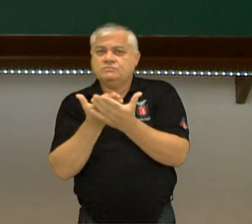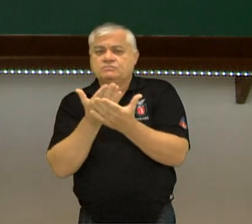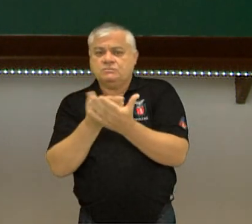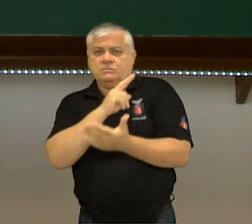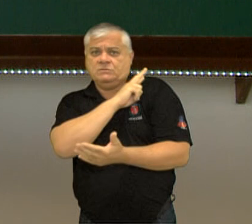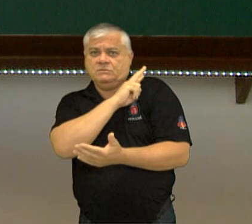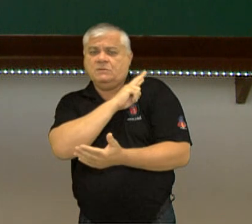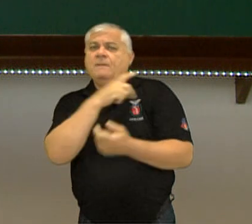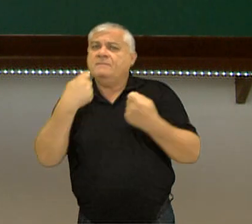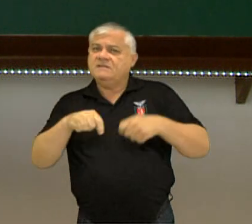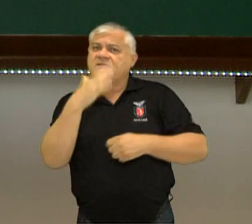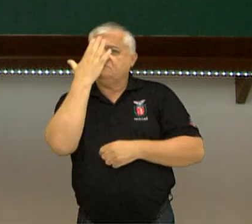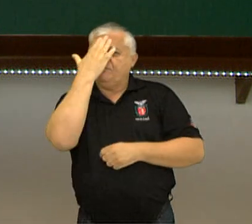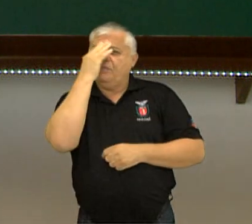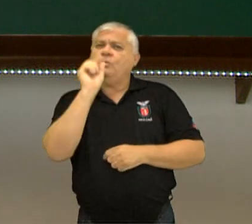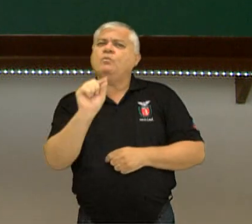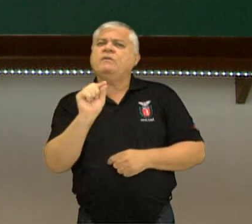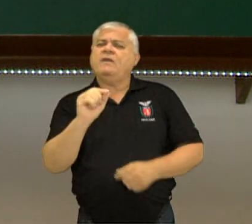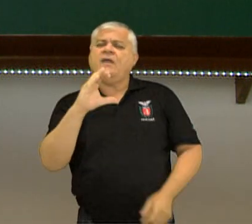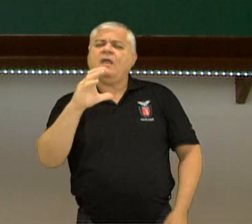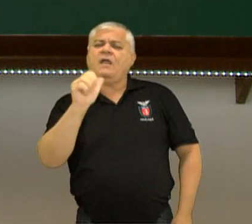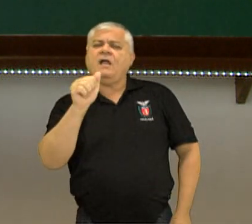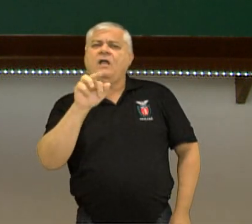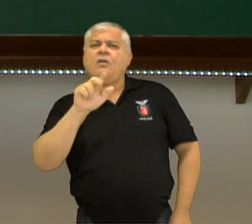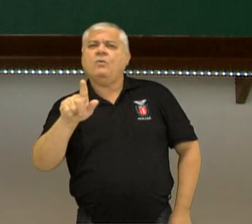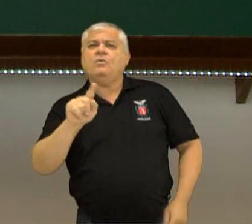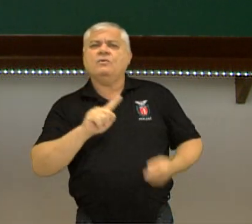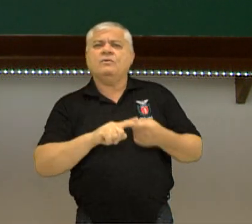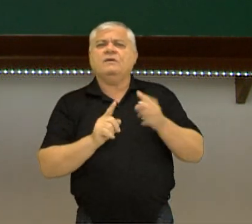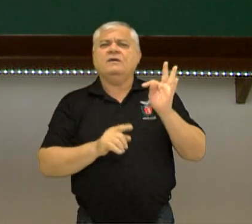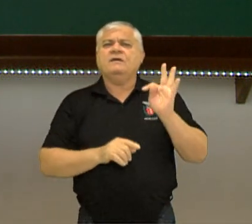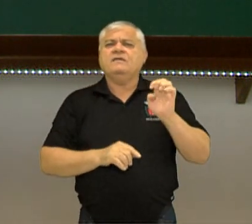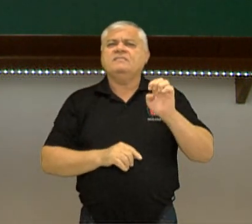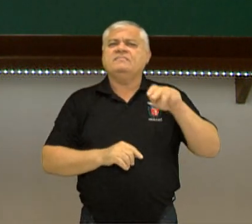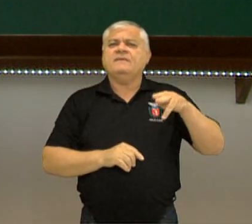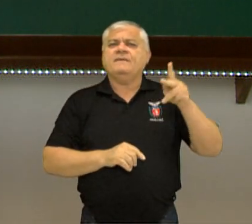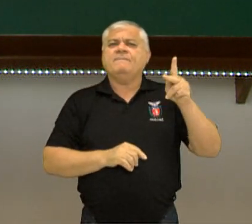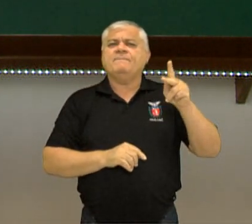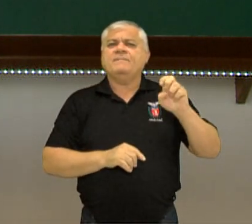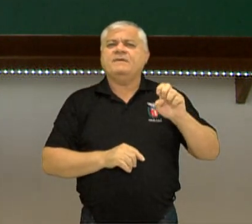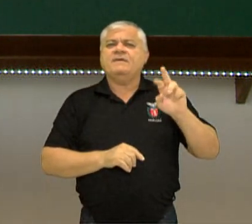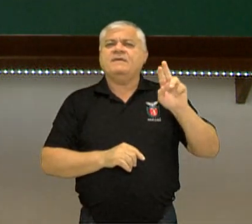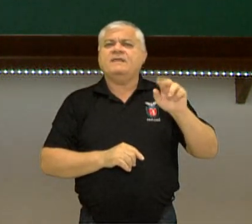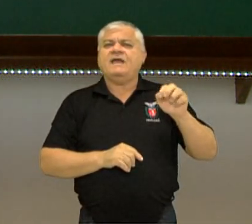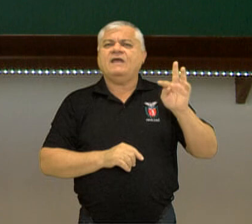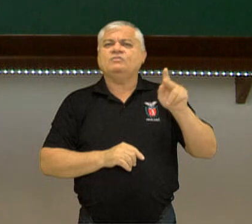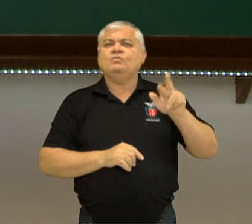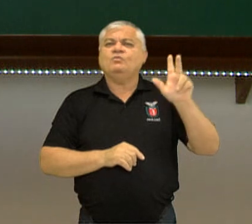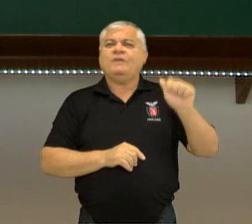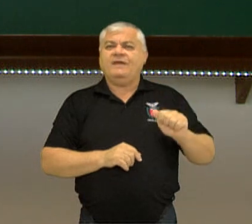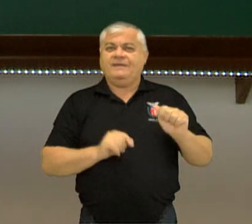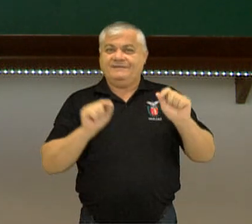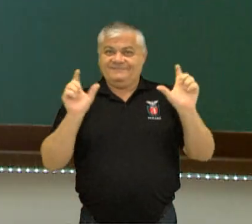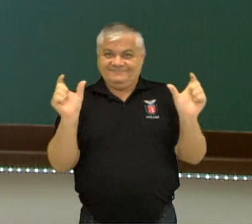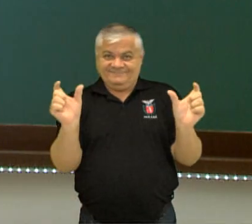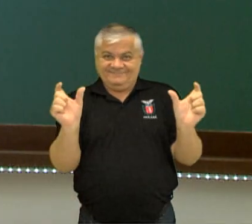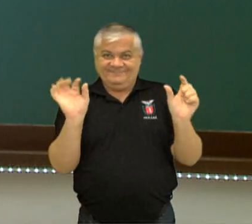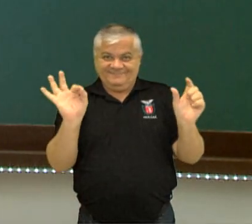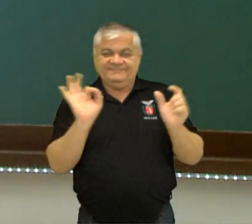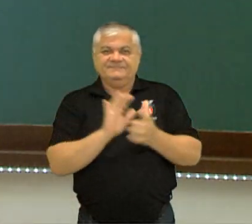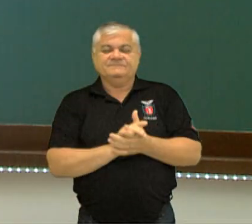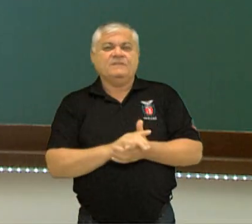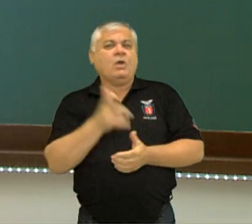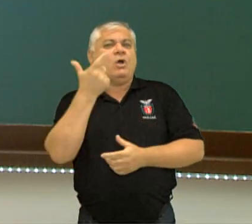sem saber o que é calor, sem saber o que é temperatura, sem saber o que é energia interna. Então, vamos lá? Olha